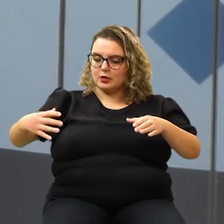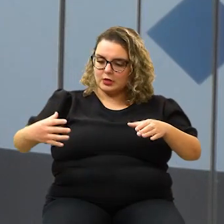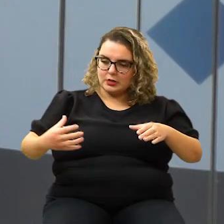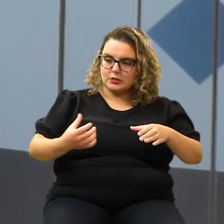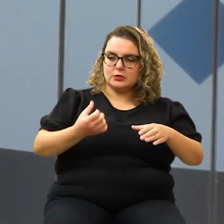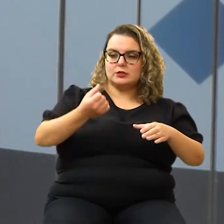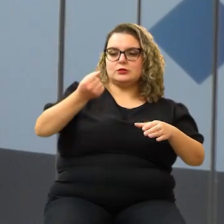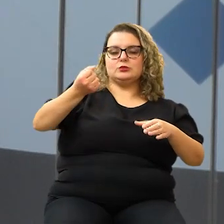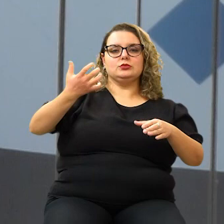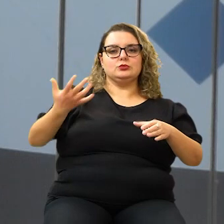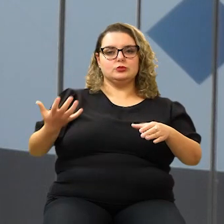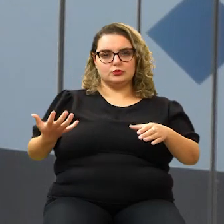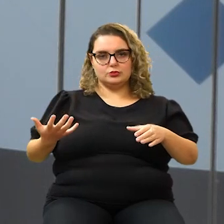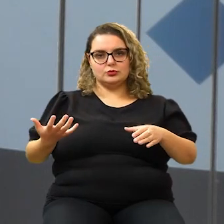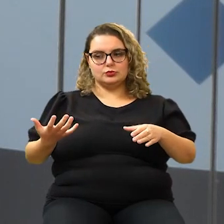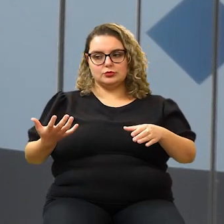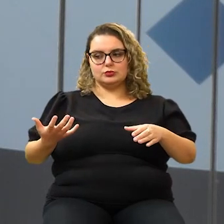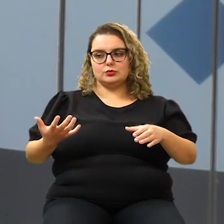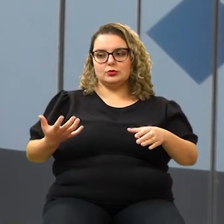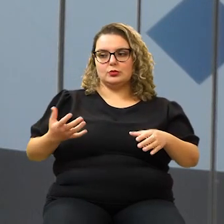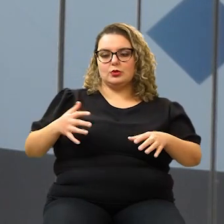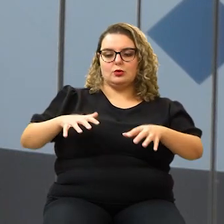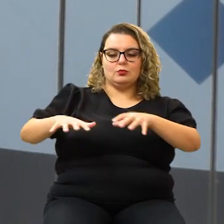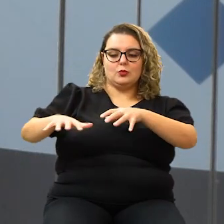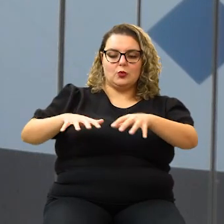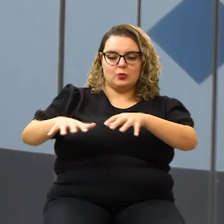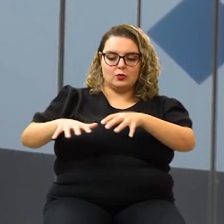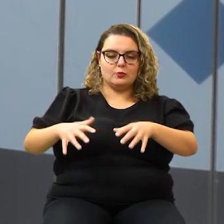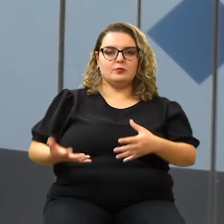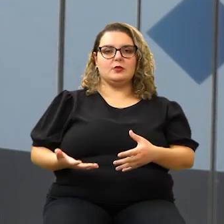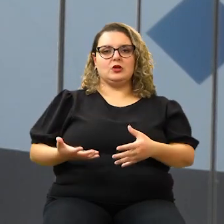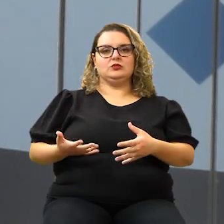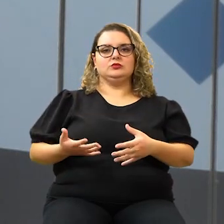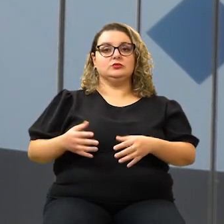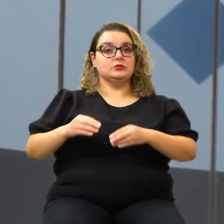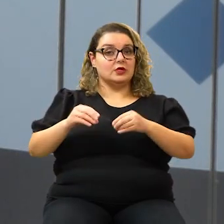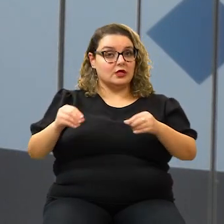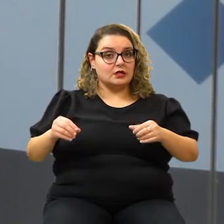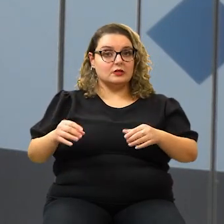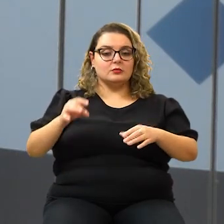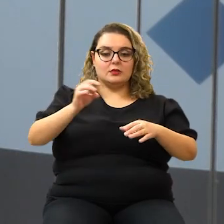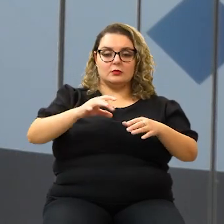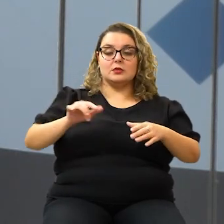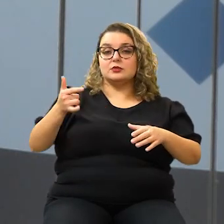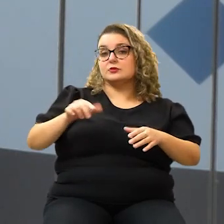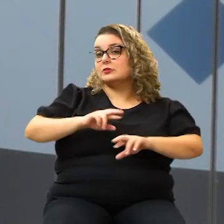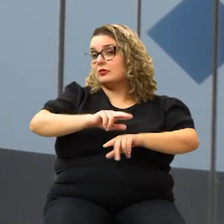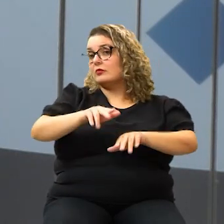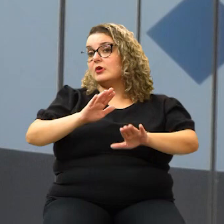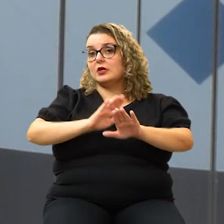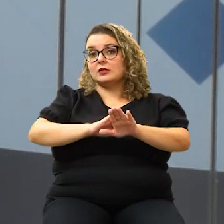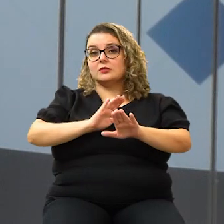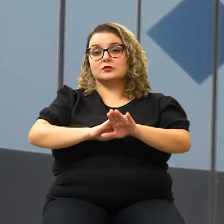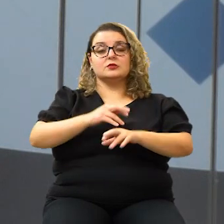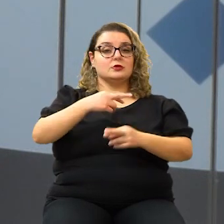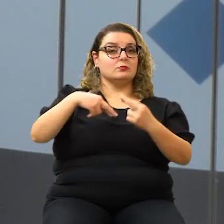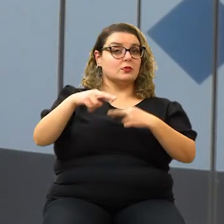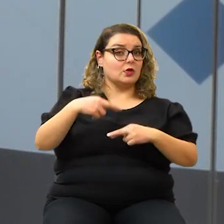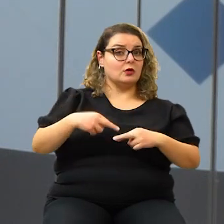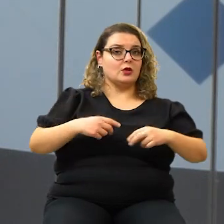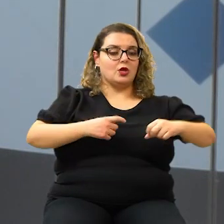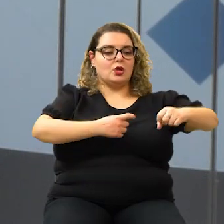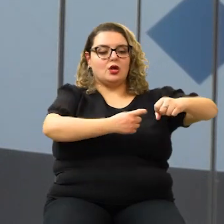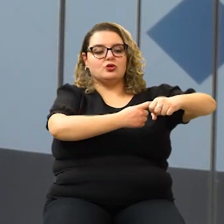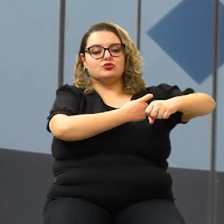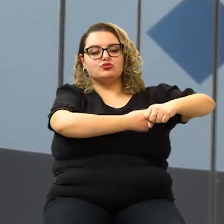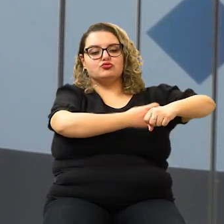remoção né, o revolvimento da terra para o plantio, enfim, são várias as ações. E com relação ao